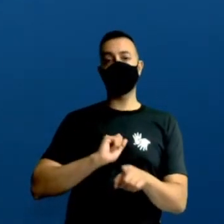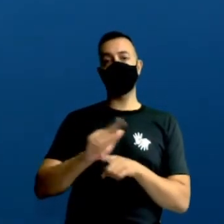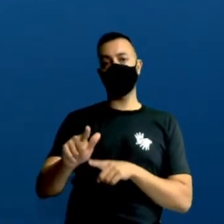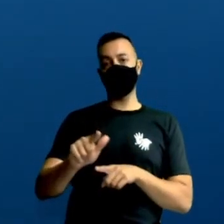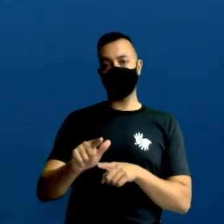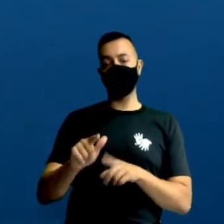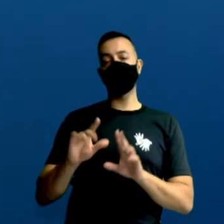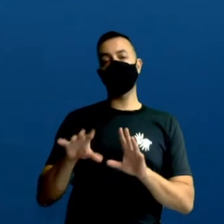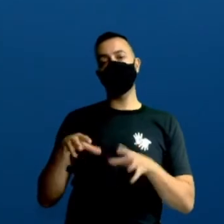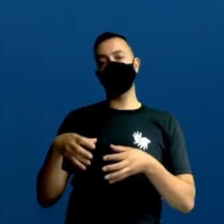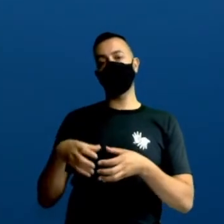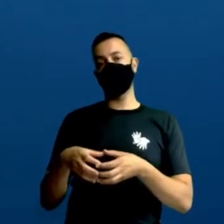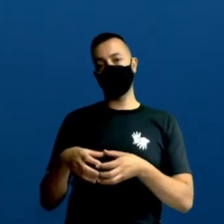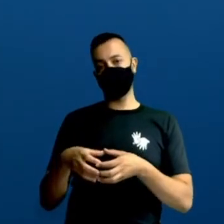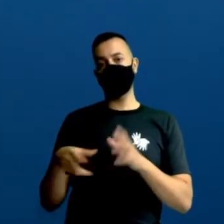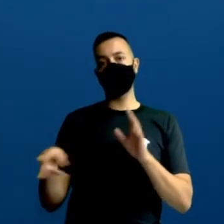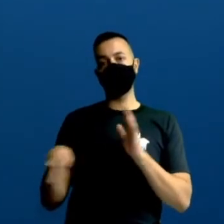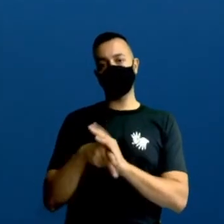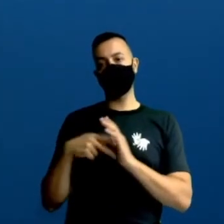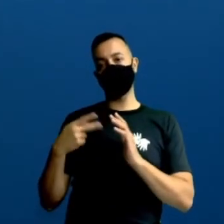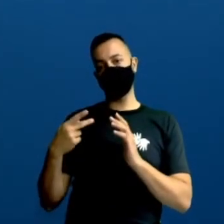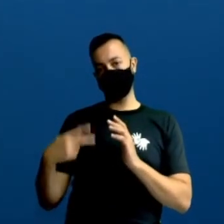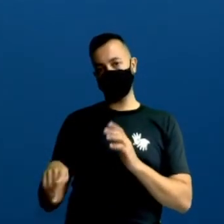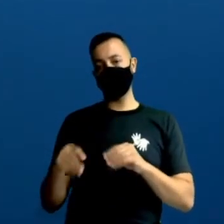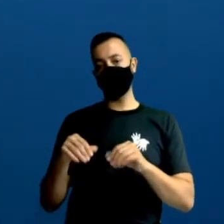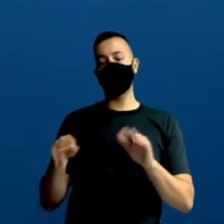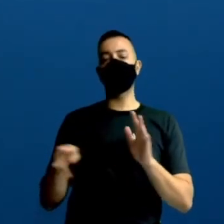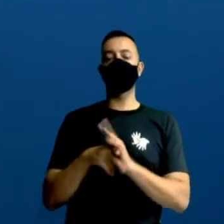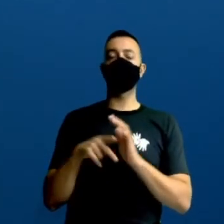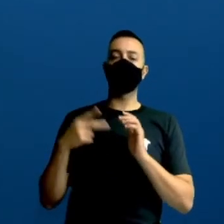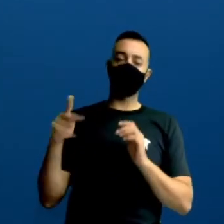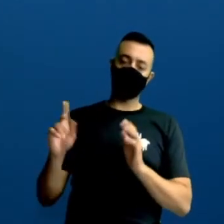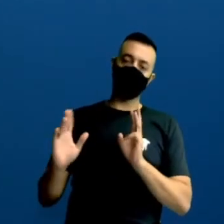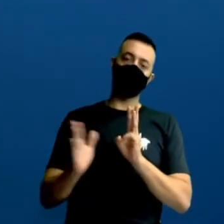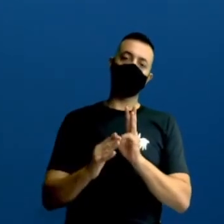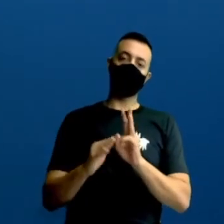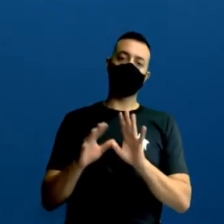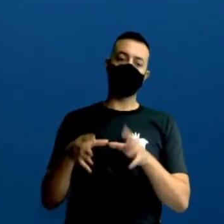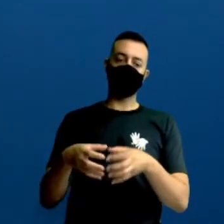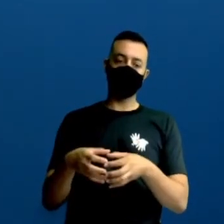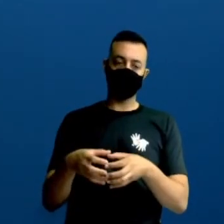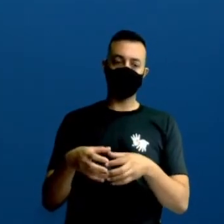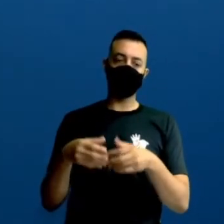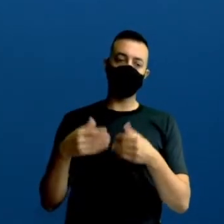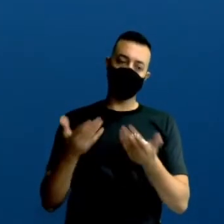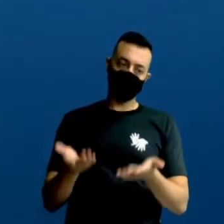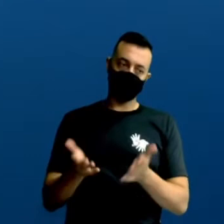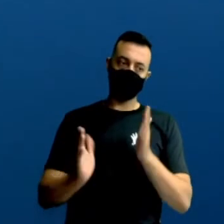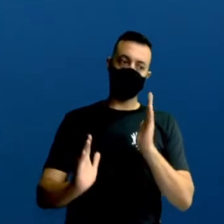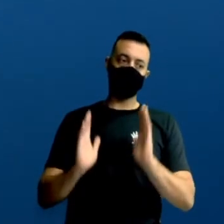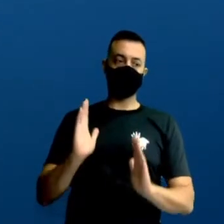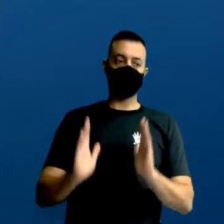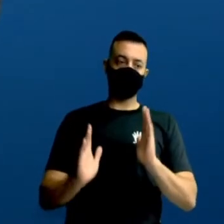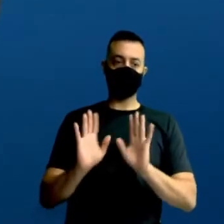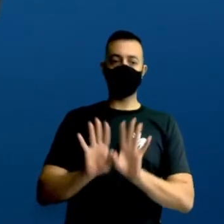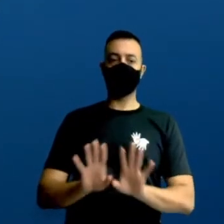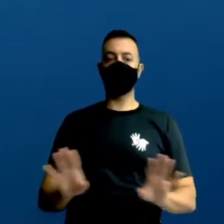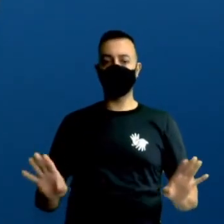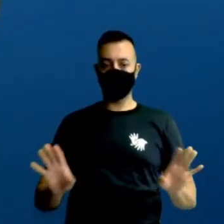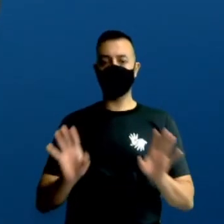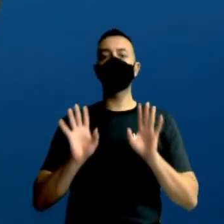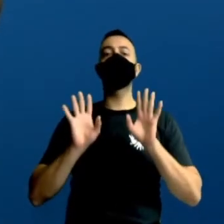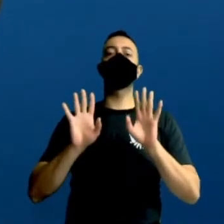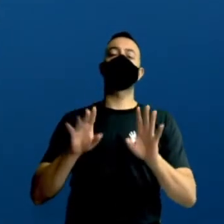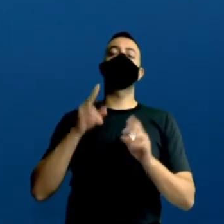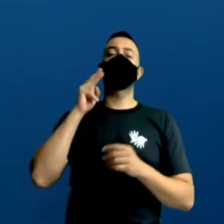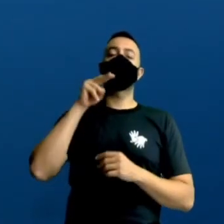expulsa pelos proprietários, pelos donos da terra, né? Os grupos indígenas. Então, nesse período, era dessa maneira. Mas